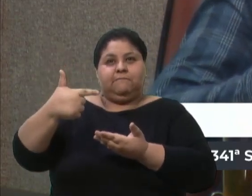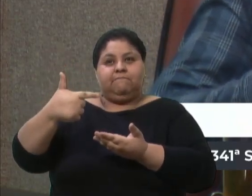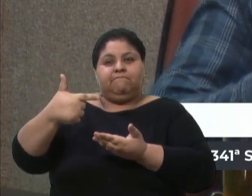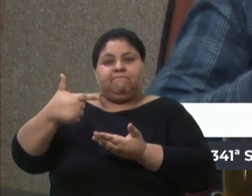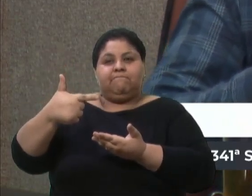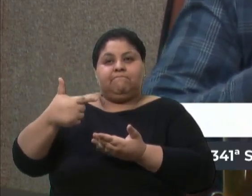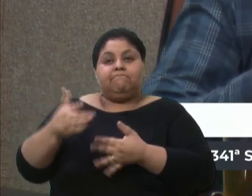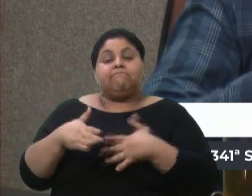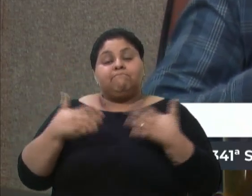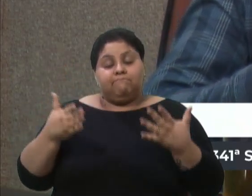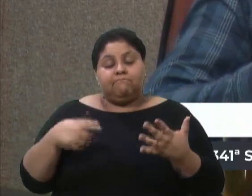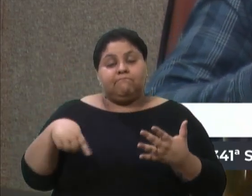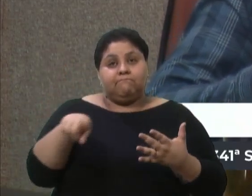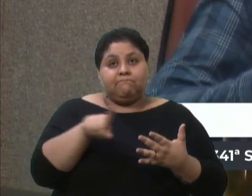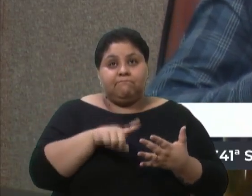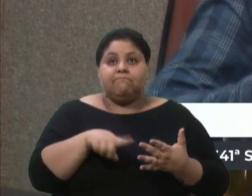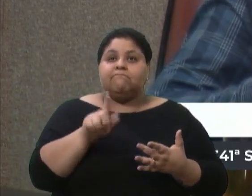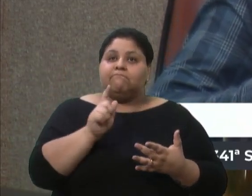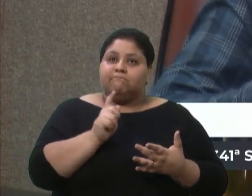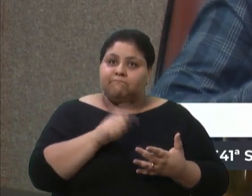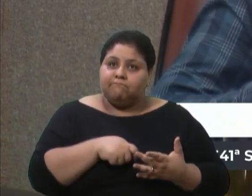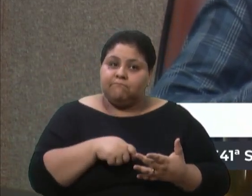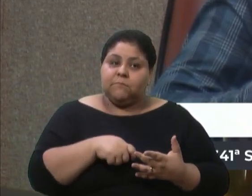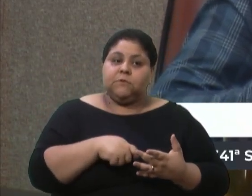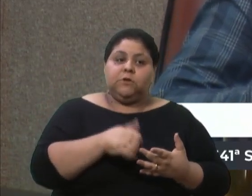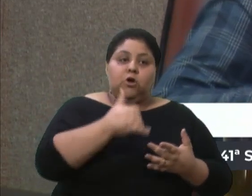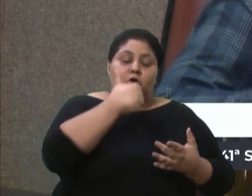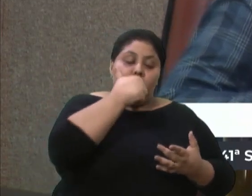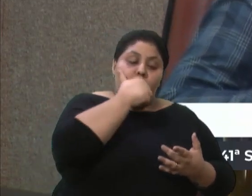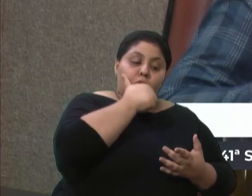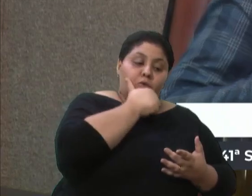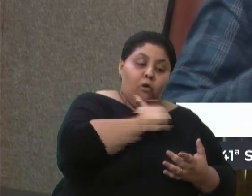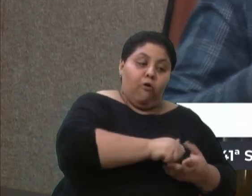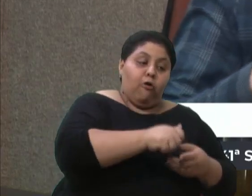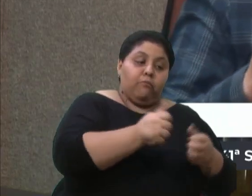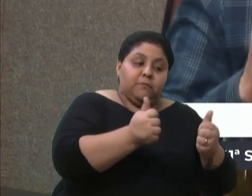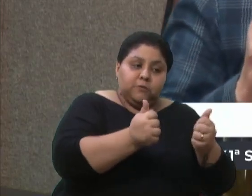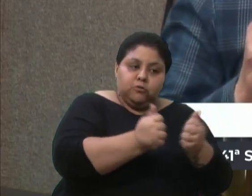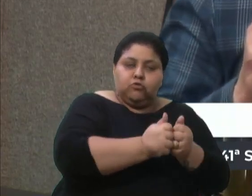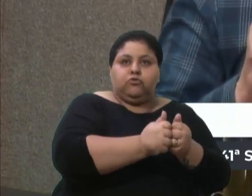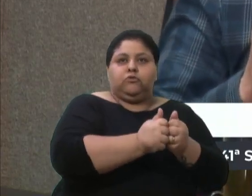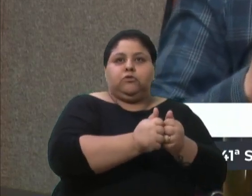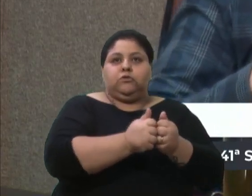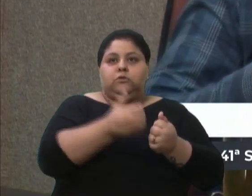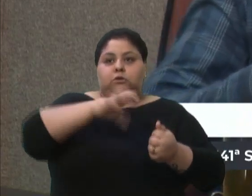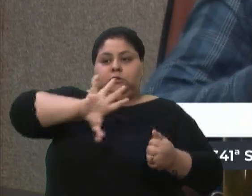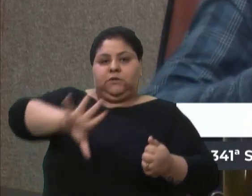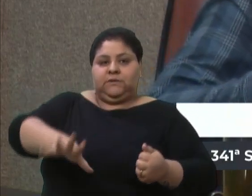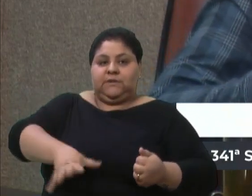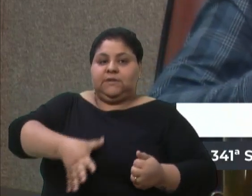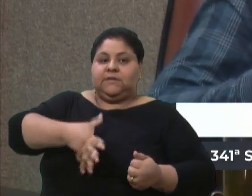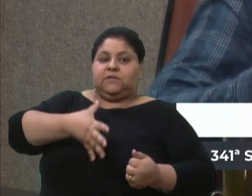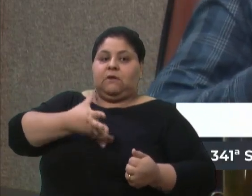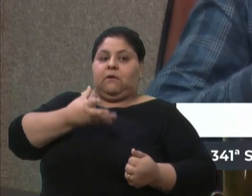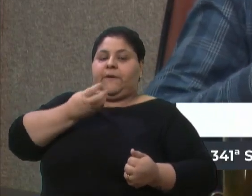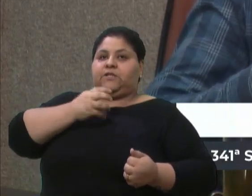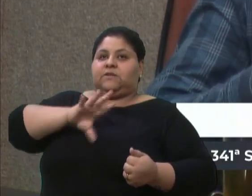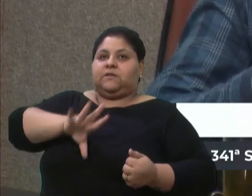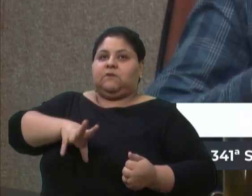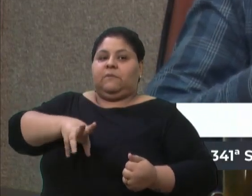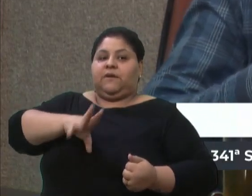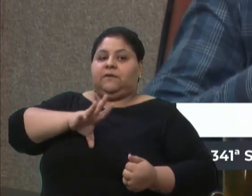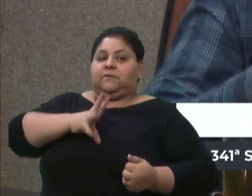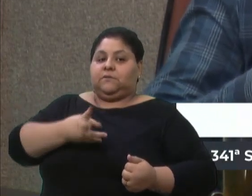tem que deixar mulheres competindo com mulheres. Transexuais que querem, venham competir com homens. Isso aí tem que ficar bem claro, porque é